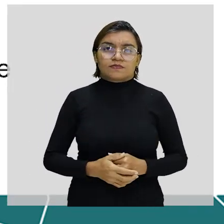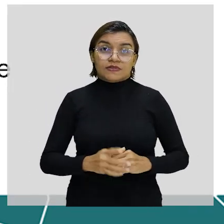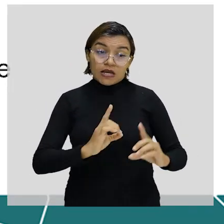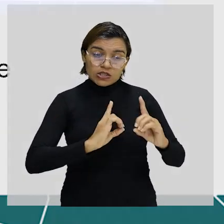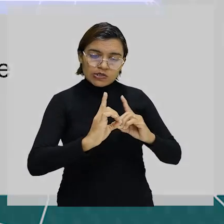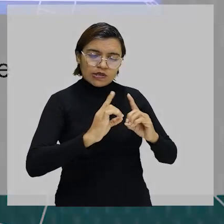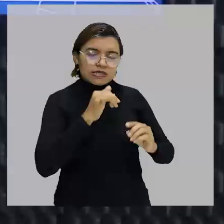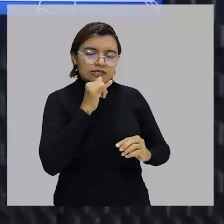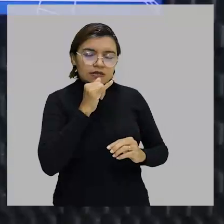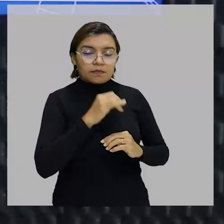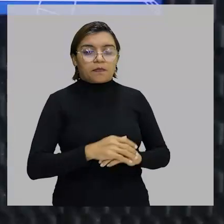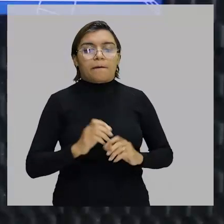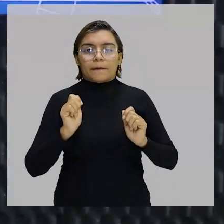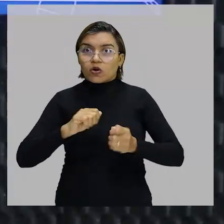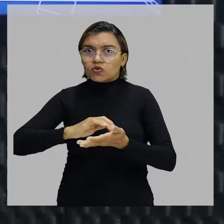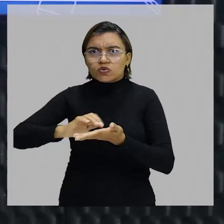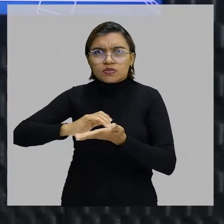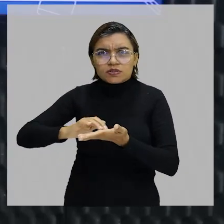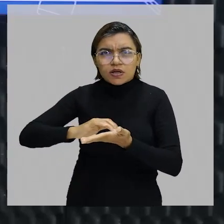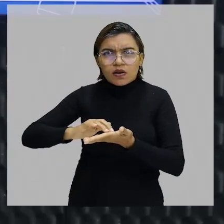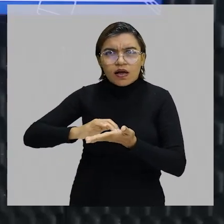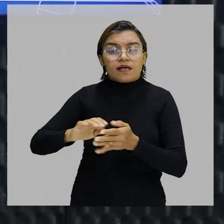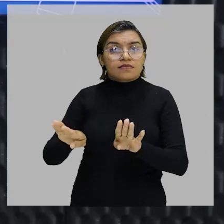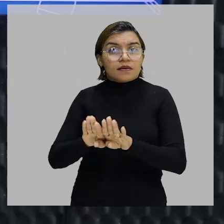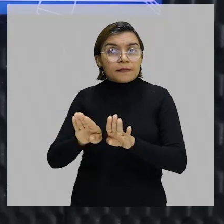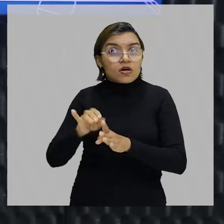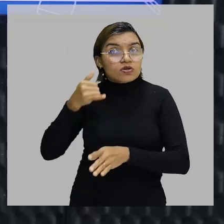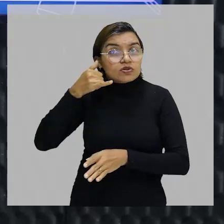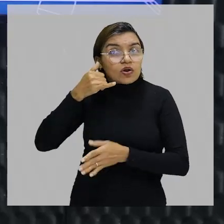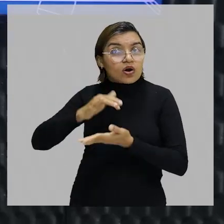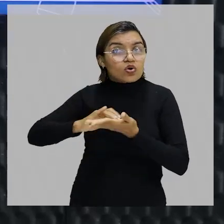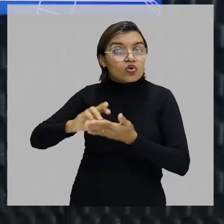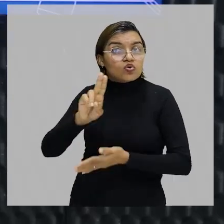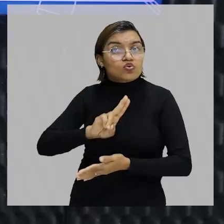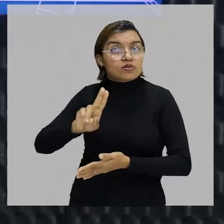eu poderia fazer isso com um celular? Com certeza. Eu estou dando aí um